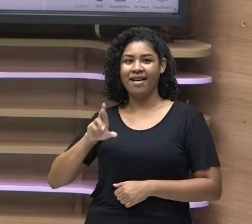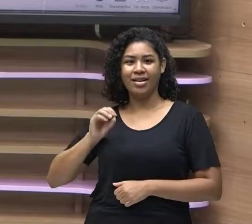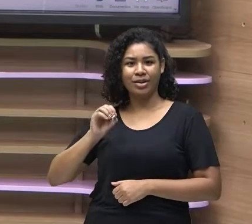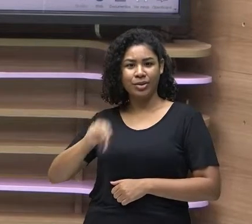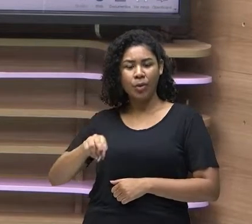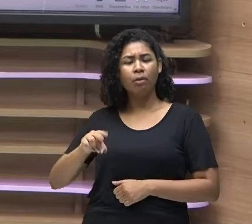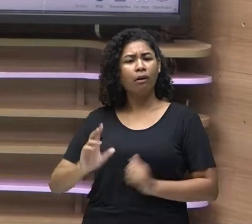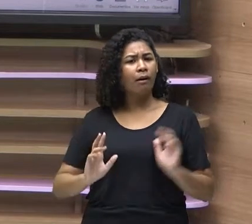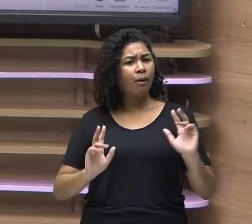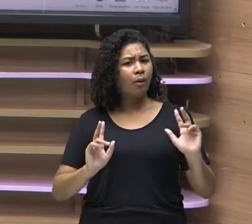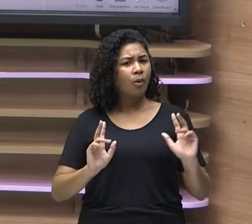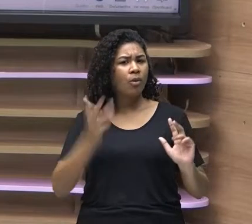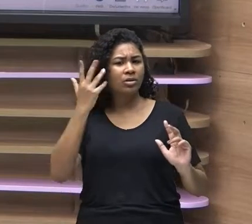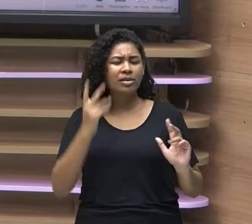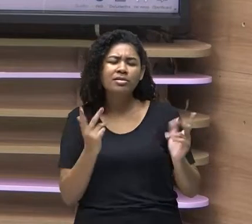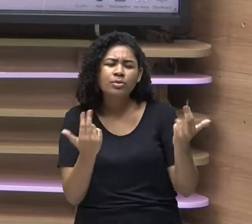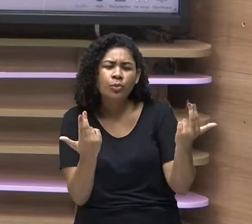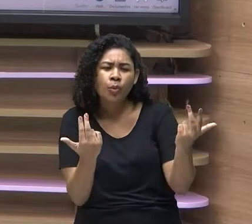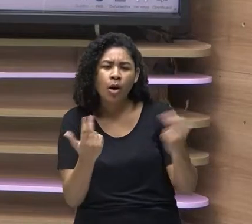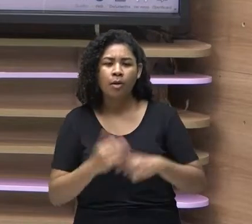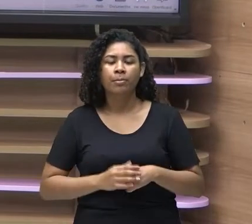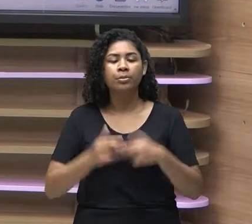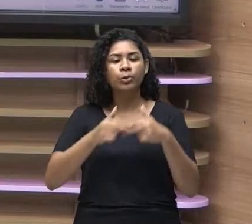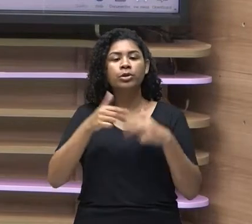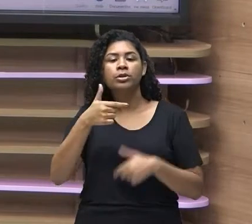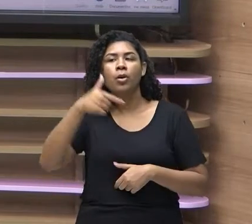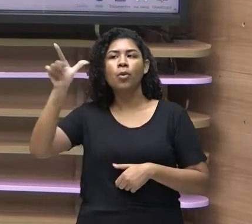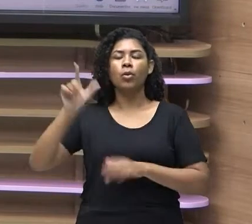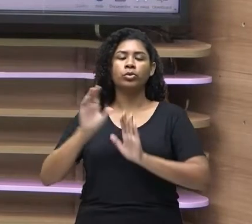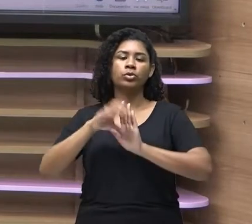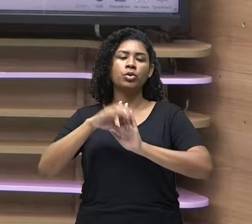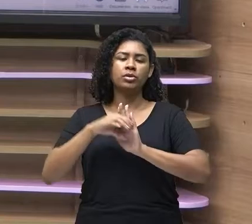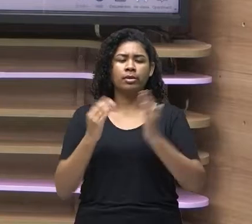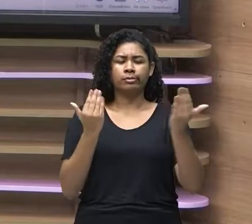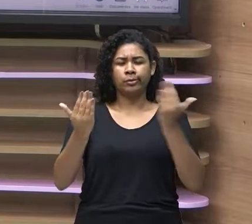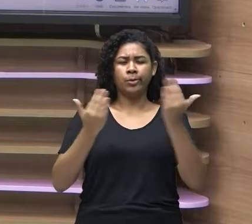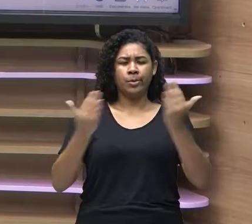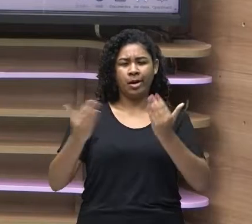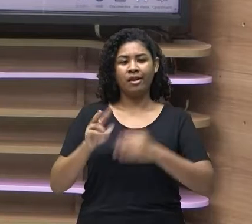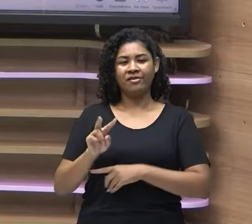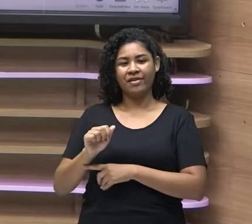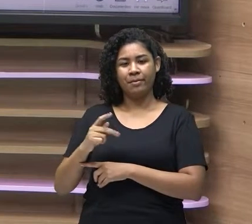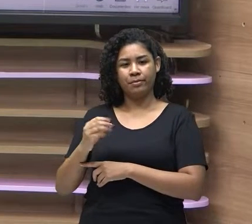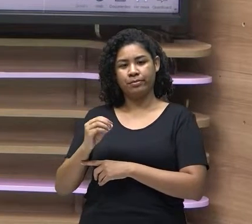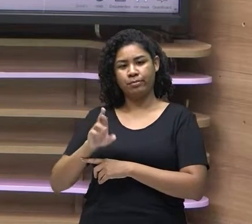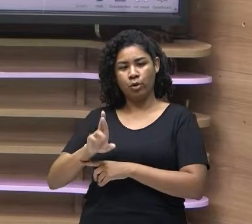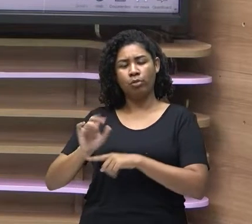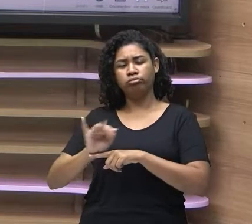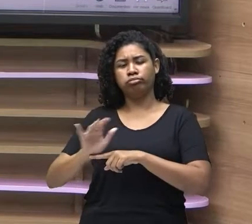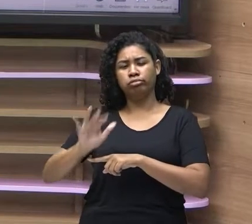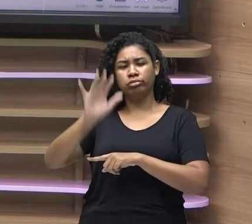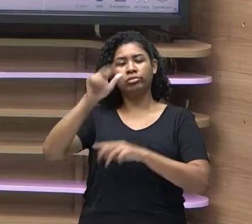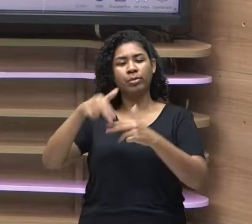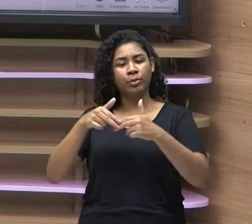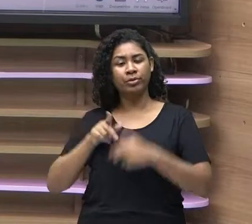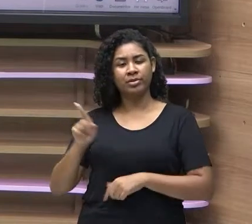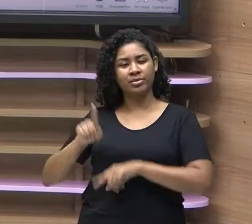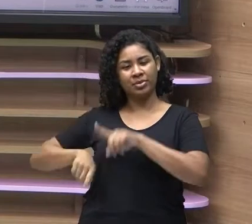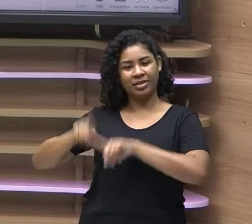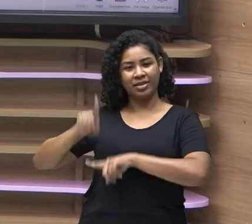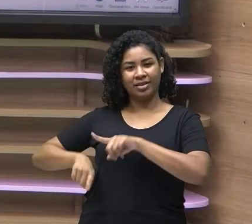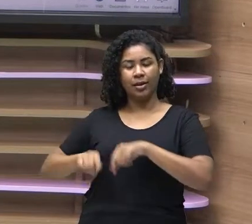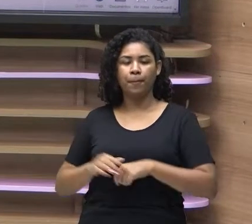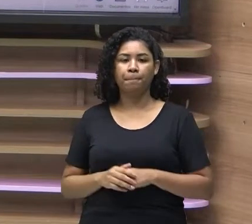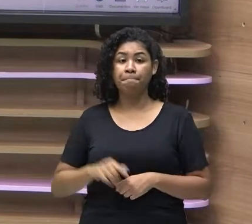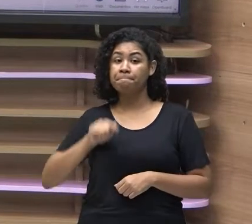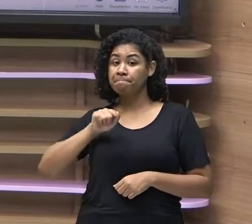né? E aí outros conceitos, né, foram relacionados a esse vapor devido também a essa máquina que foi criada. Nesse processo,